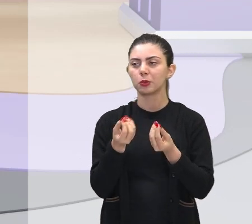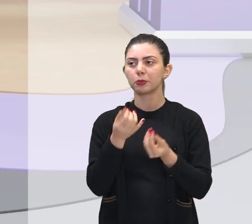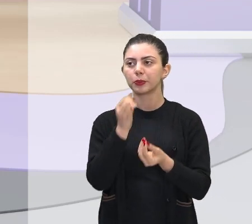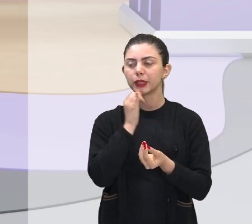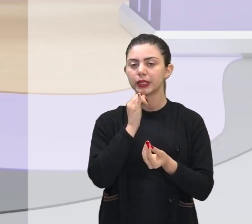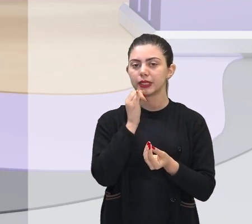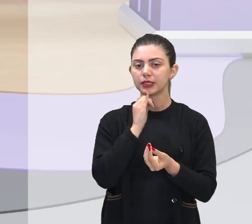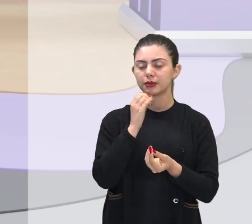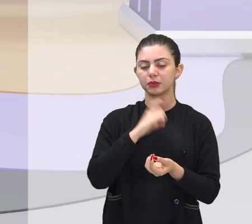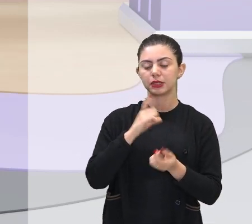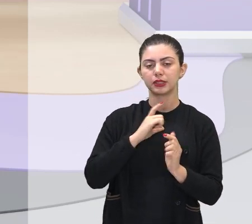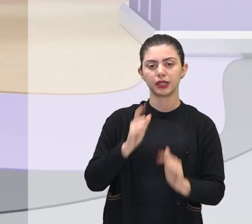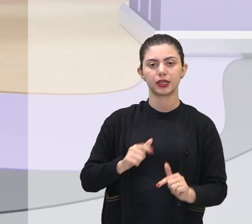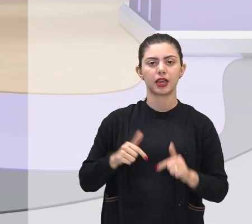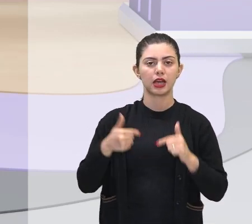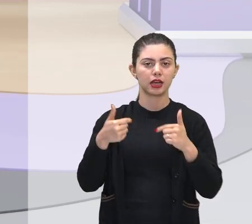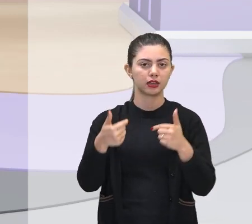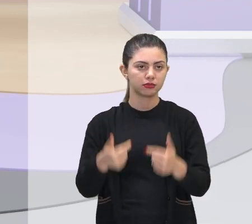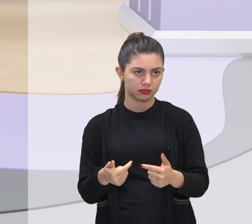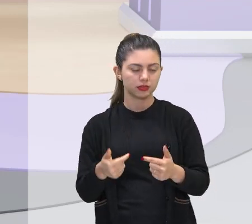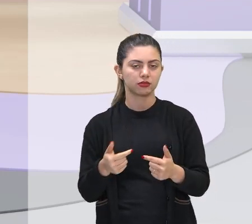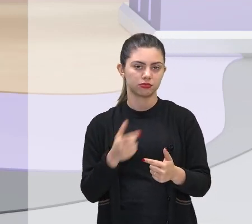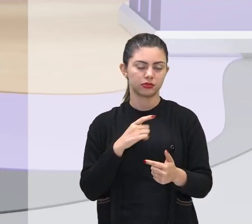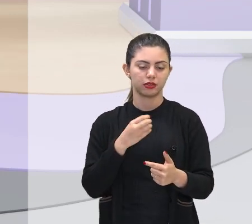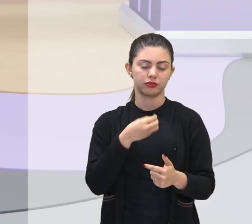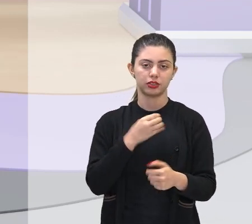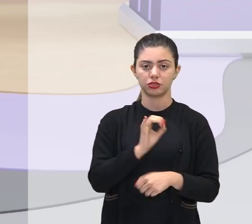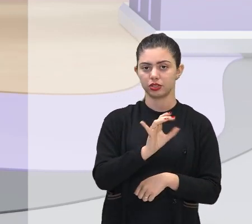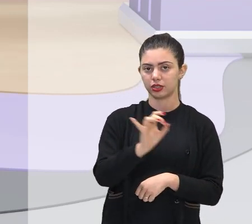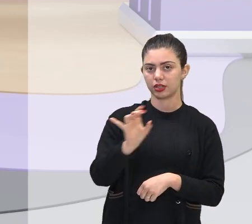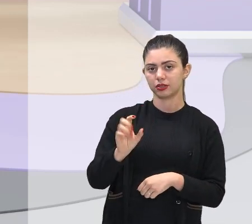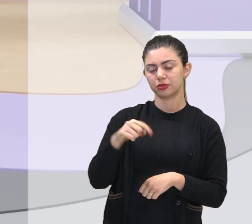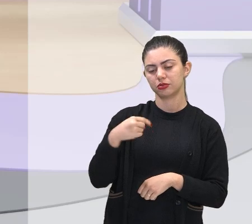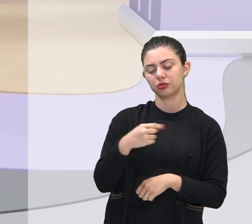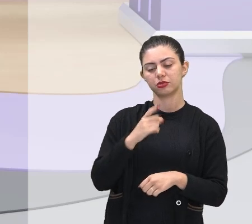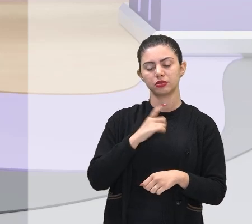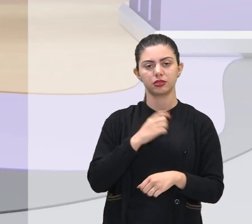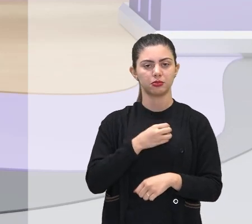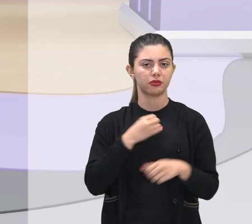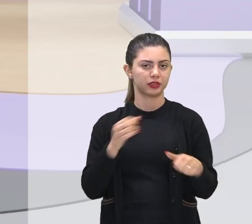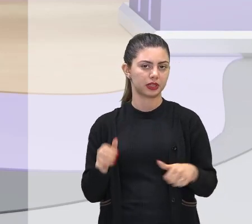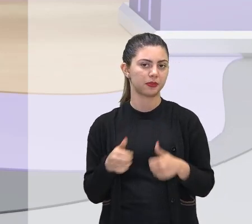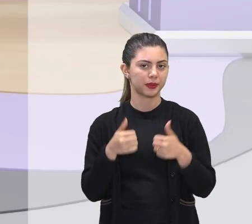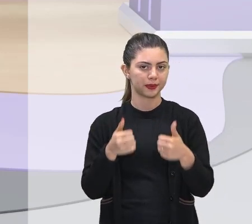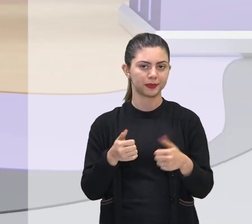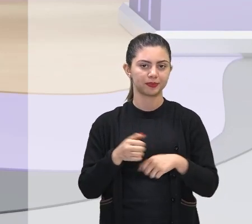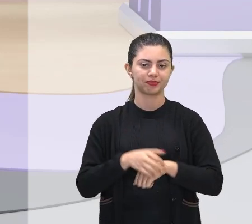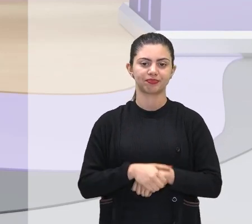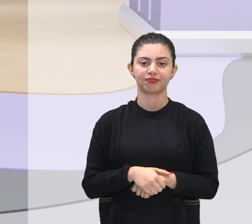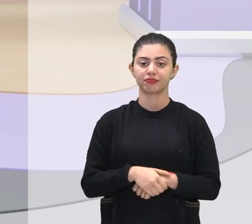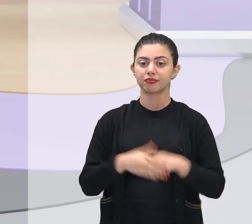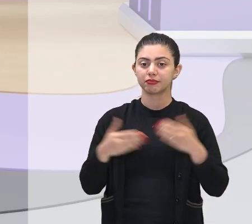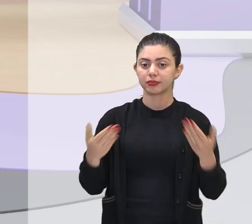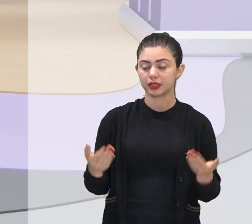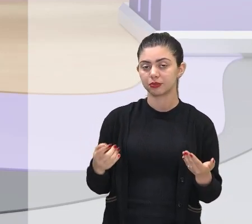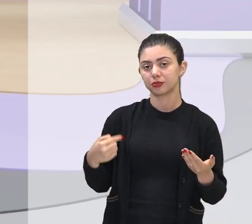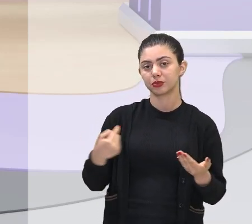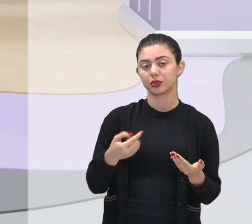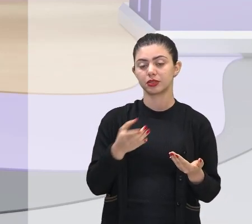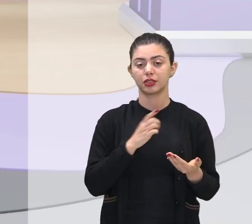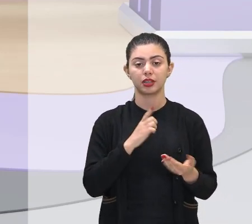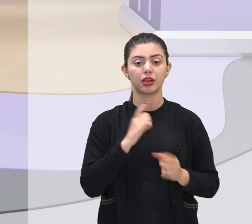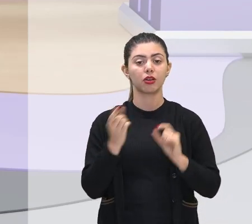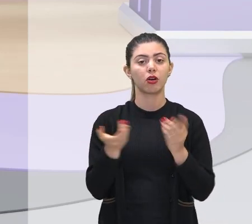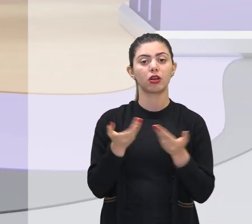como elas atuam na nossa vida para fazer de nós pessoas melhores. E nós estamos trazendo o